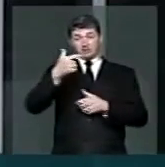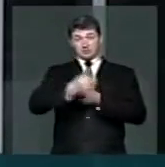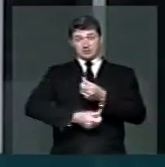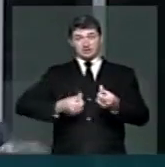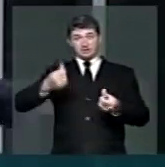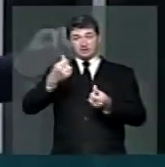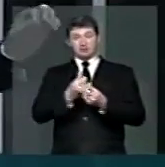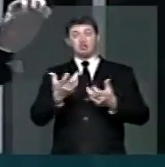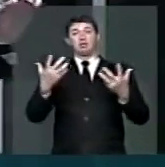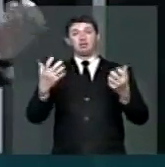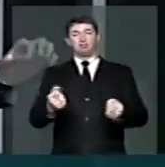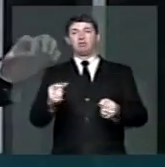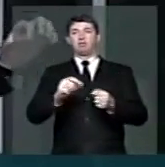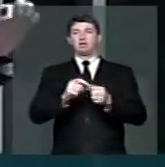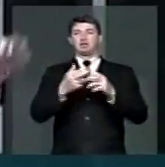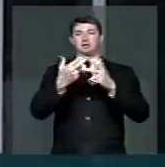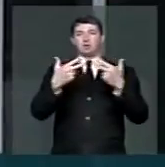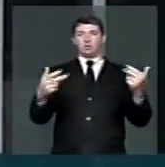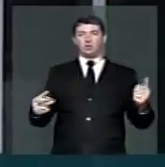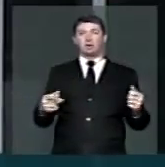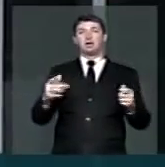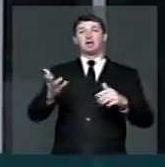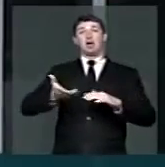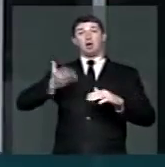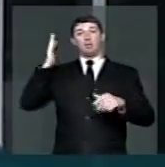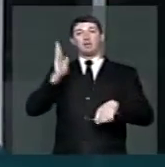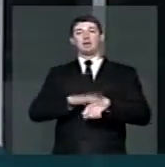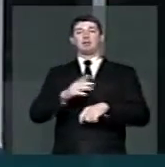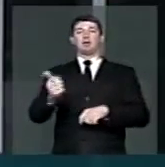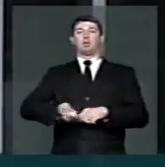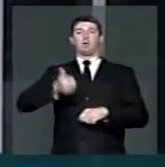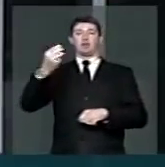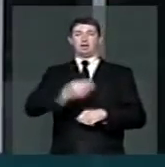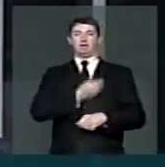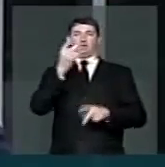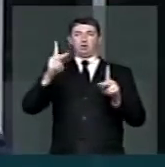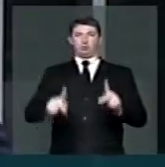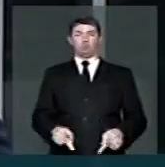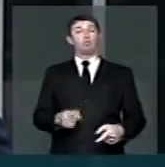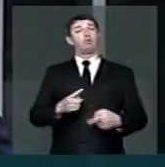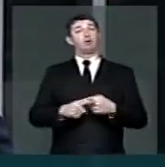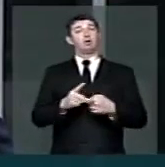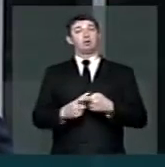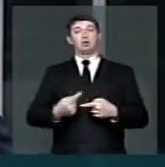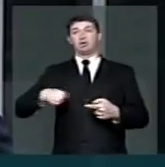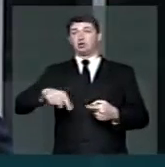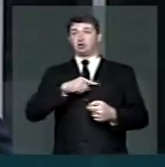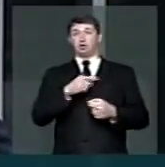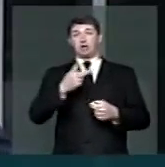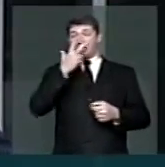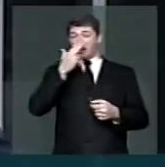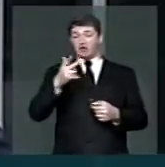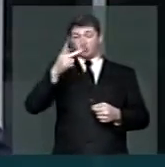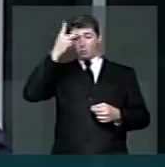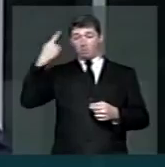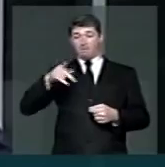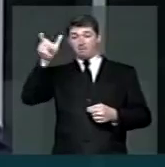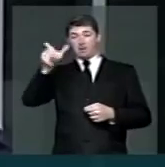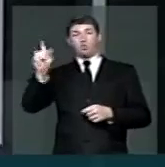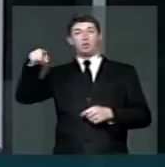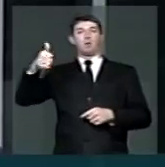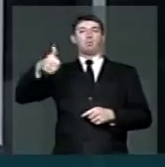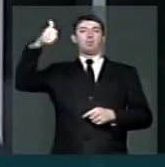legislativo possamos adotar medidas que aumentem a qualidade de vida da população, já que colocamos o ser humano em primeiro lugar e,